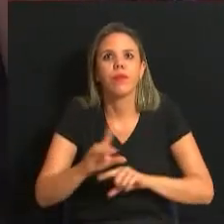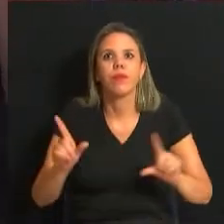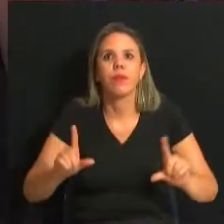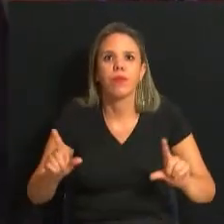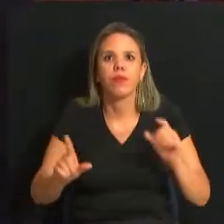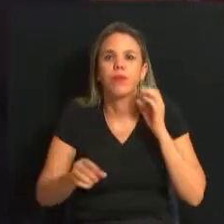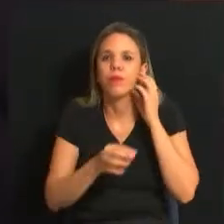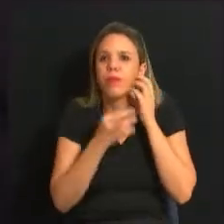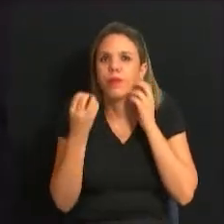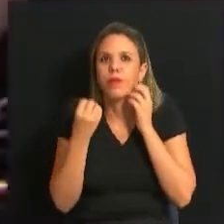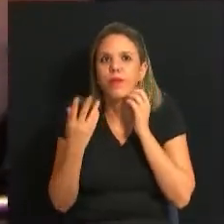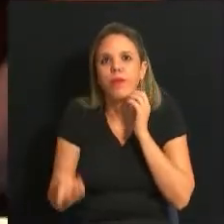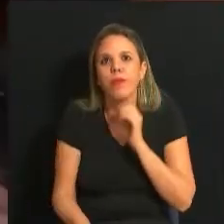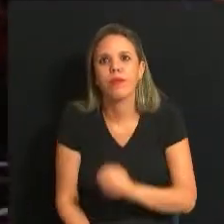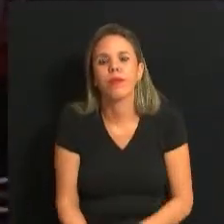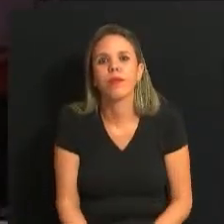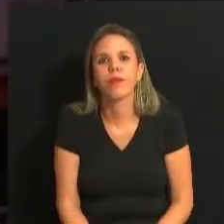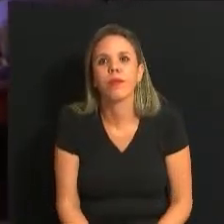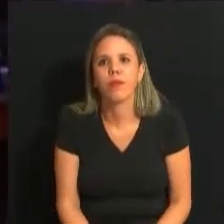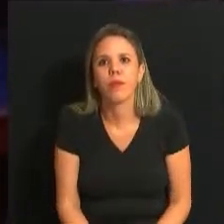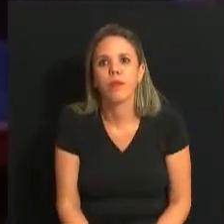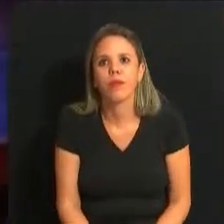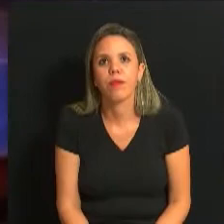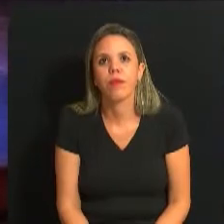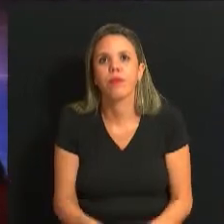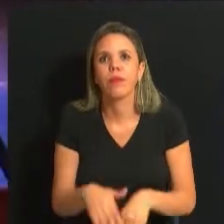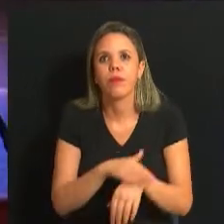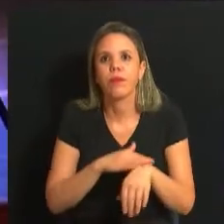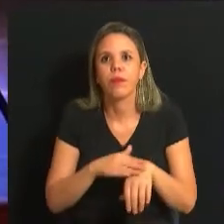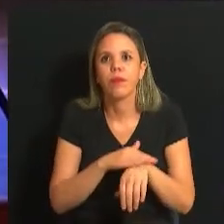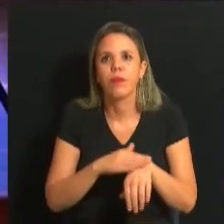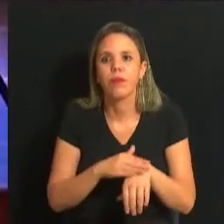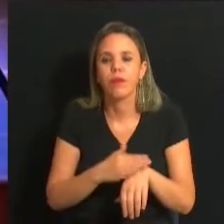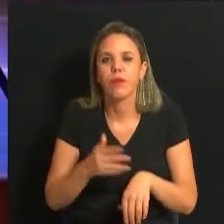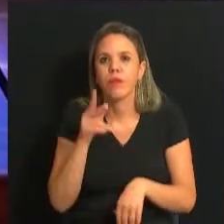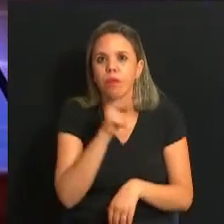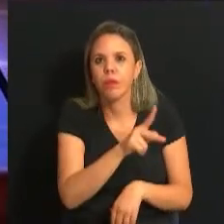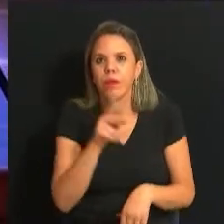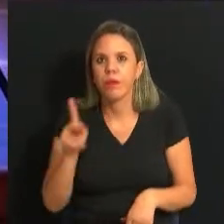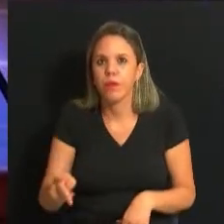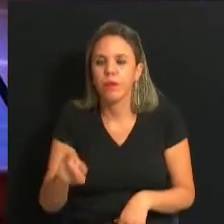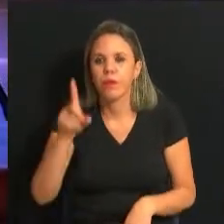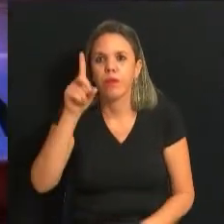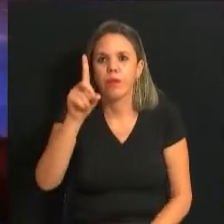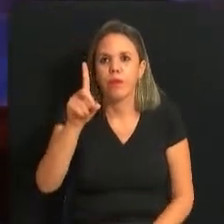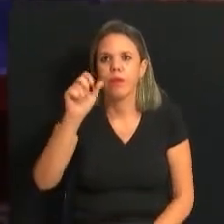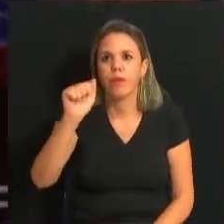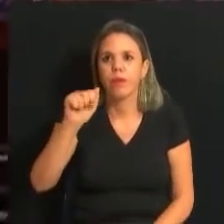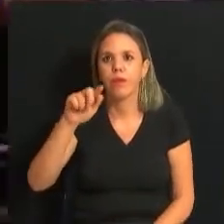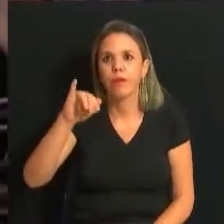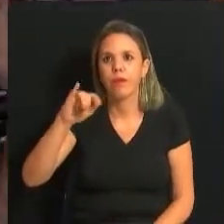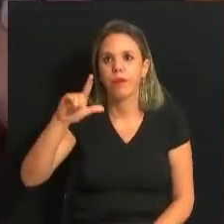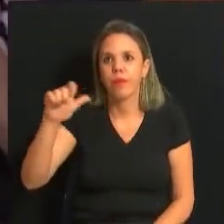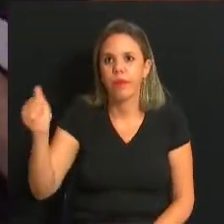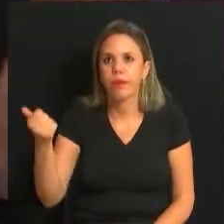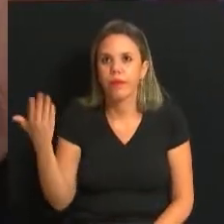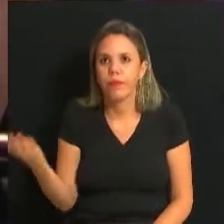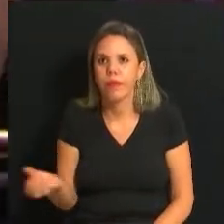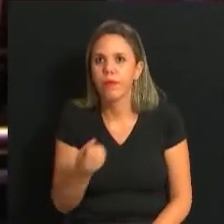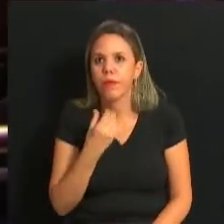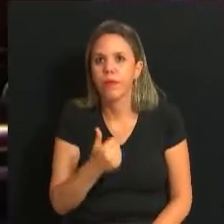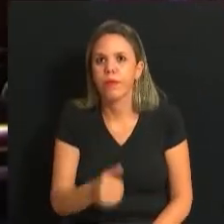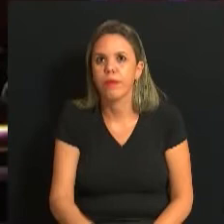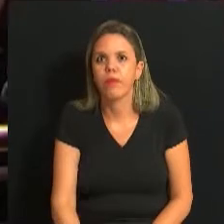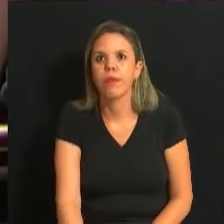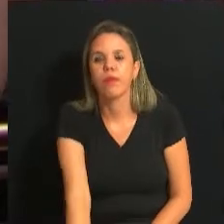bom. Bom, a gente vai conversar agora com a professora Daniela. Tudo bem? Tudo bem, e você? Como que vai?